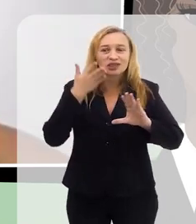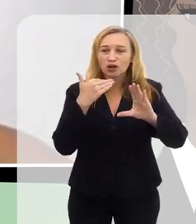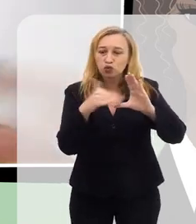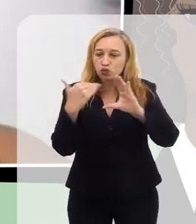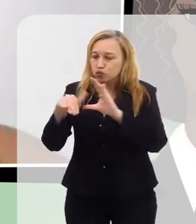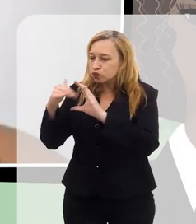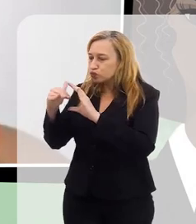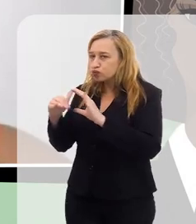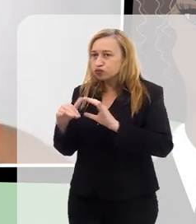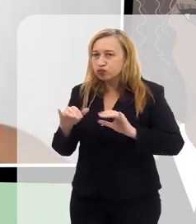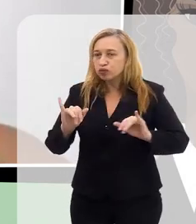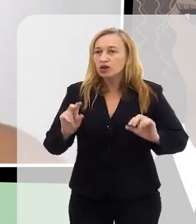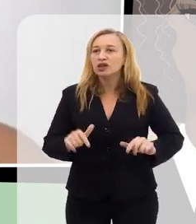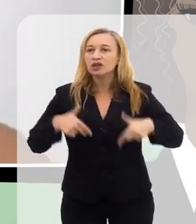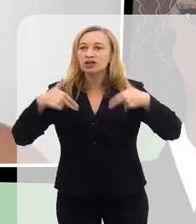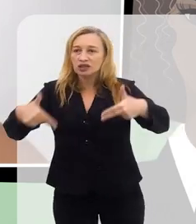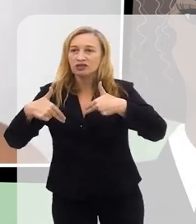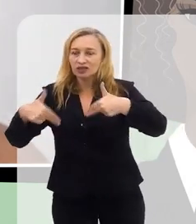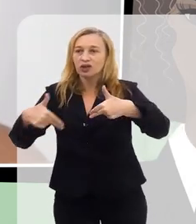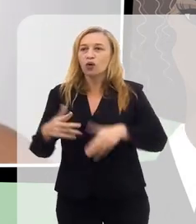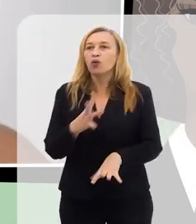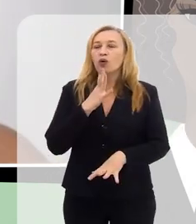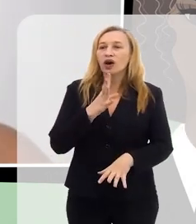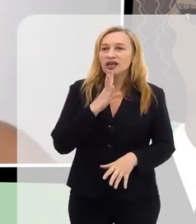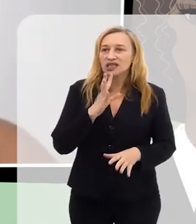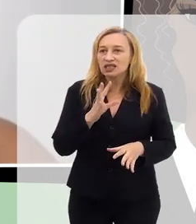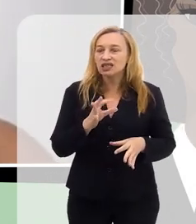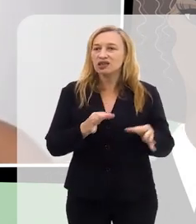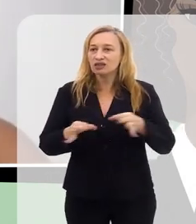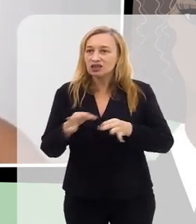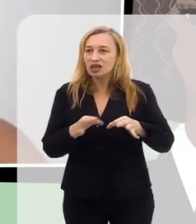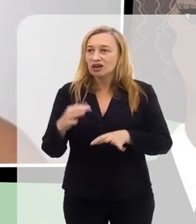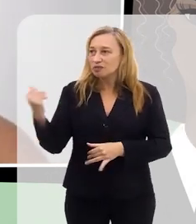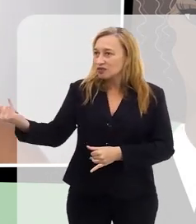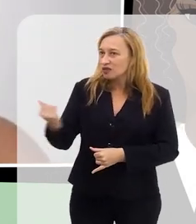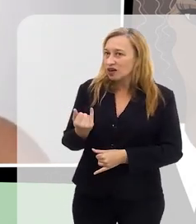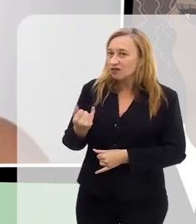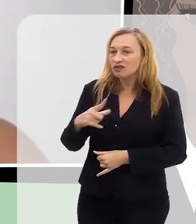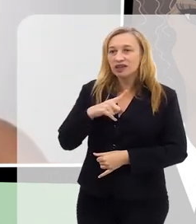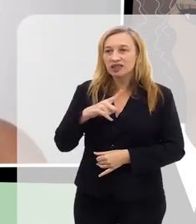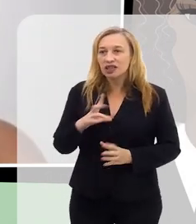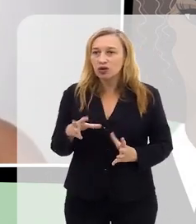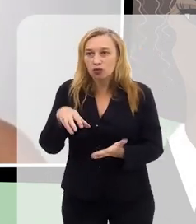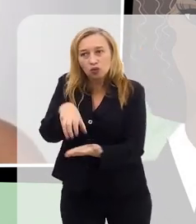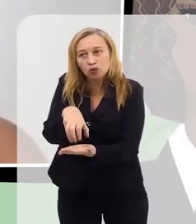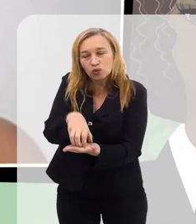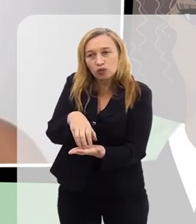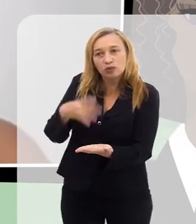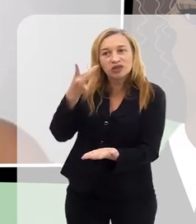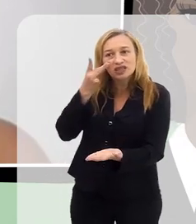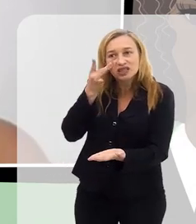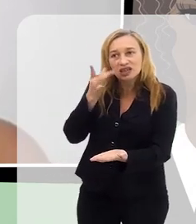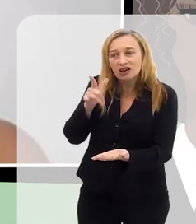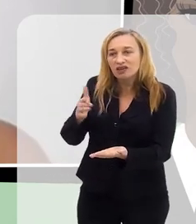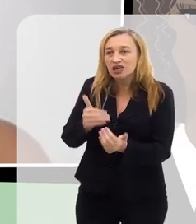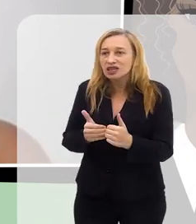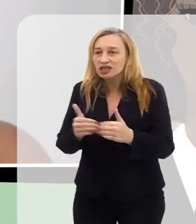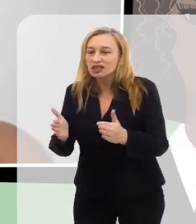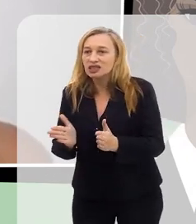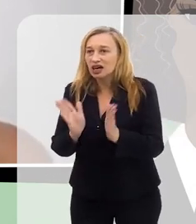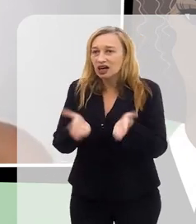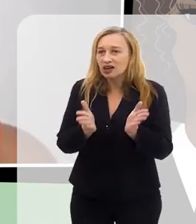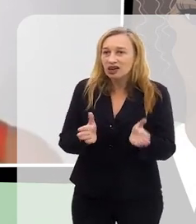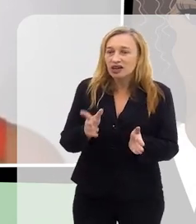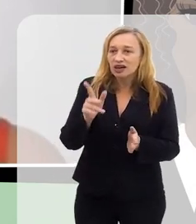mensagens para algumas ativistas mais conhecidas da humanização, uma delas me falou: olha, vai ter uma unidade de um grupo presencial que vai